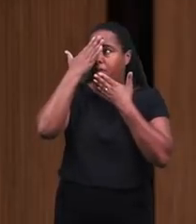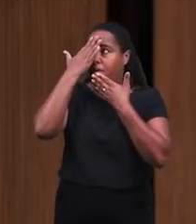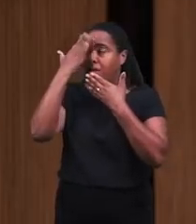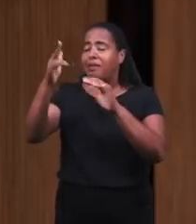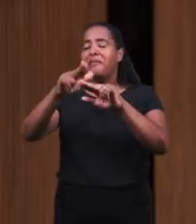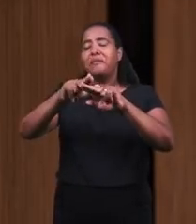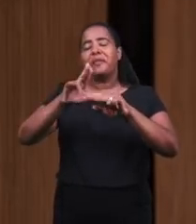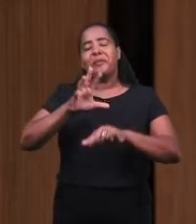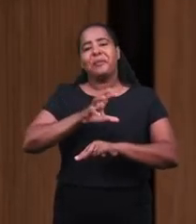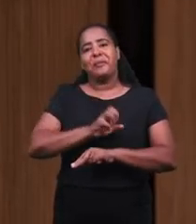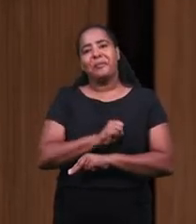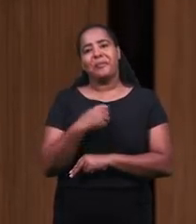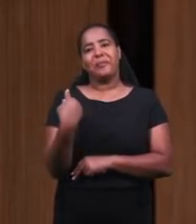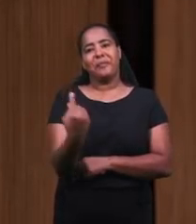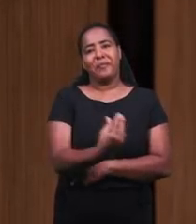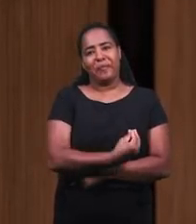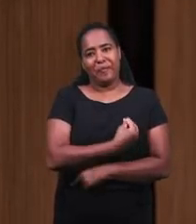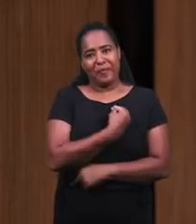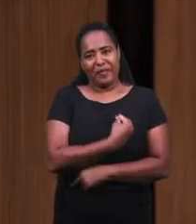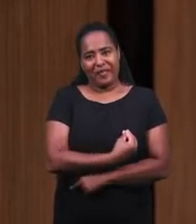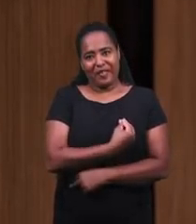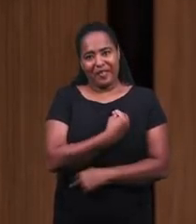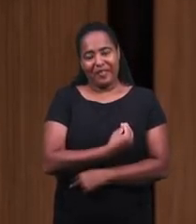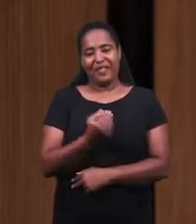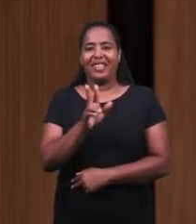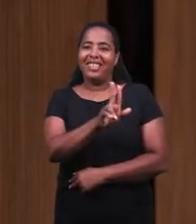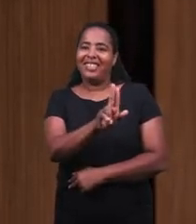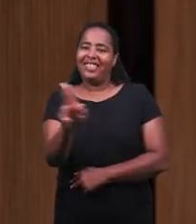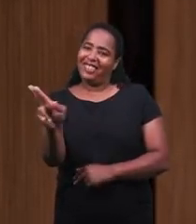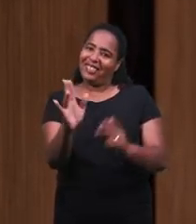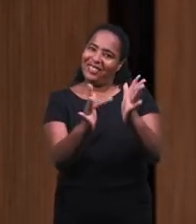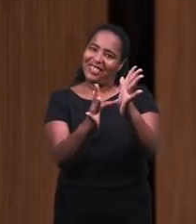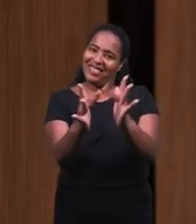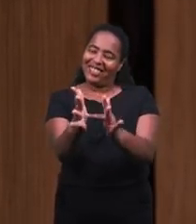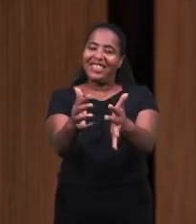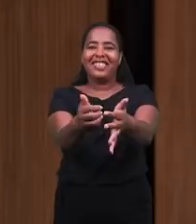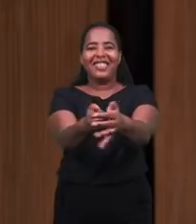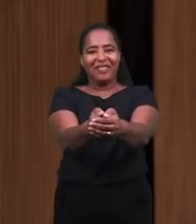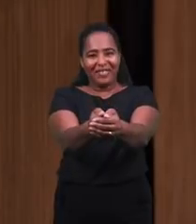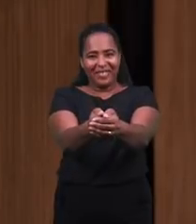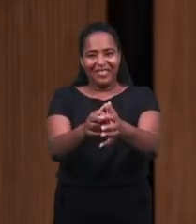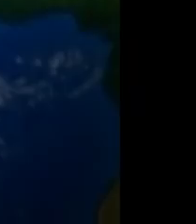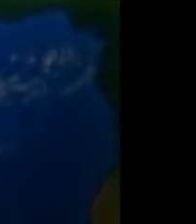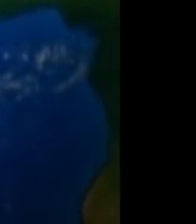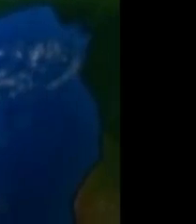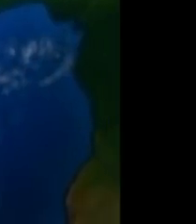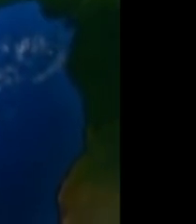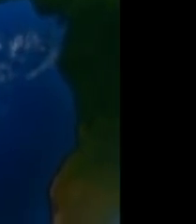Pai, por este grande amor pelas nossas vidas. Em nome de Jesus, amém.